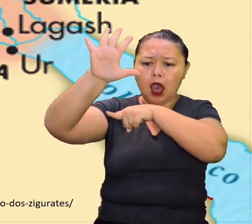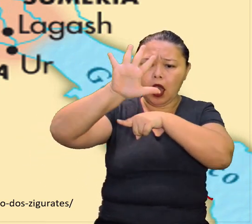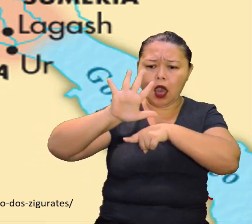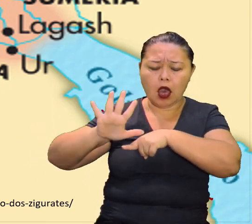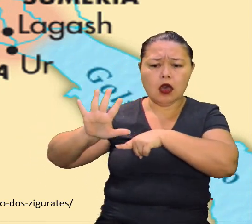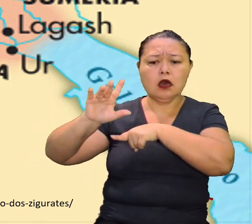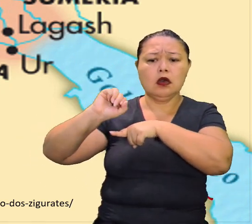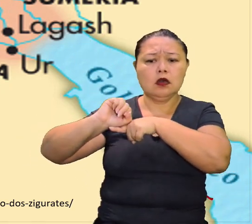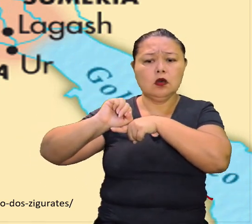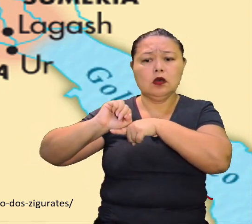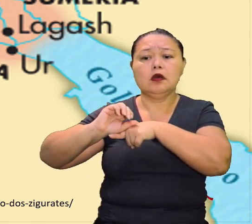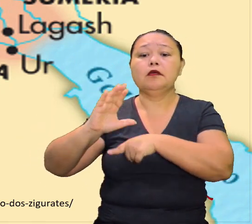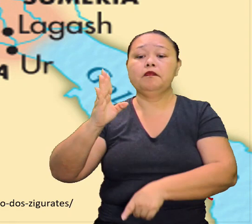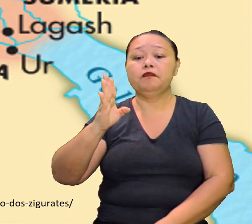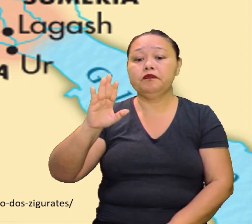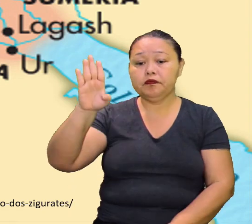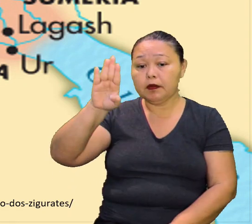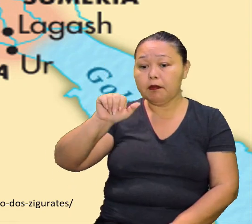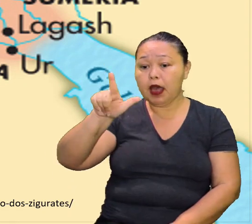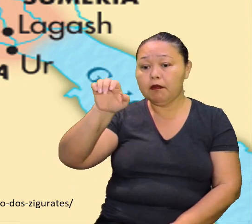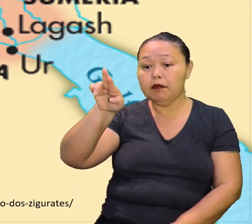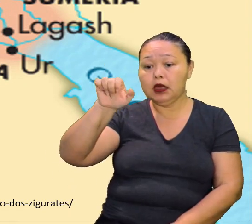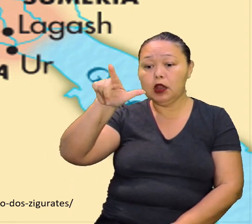Vejam, a Babilônia aqui embaixo.